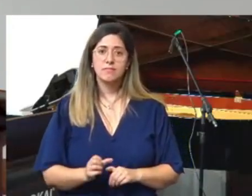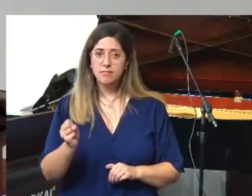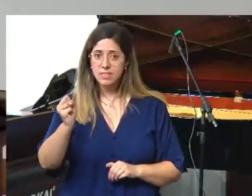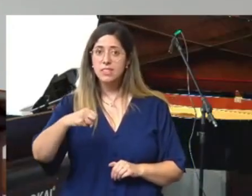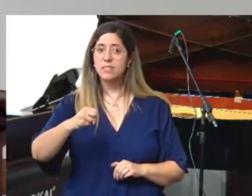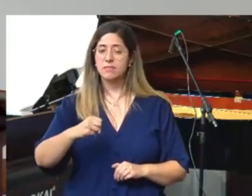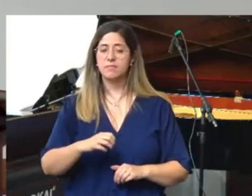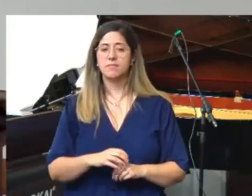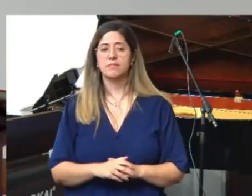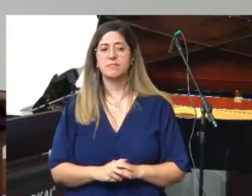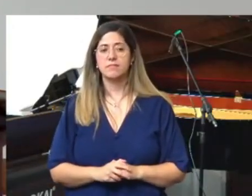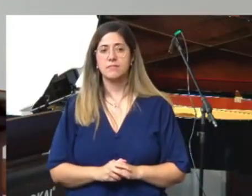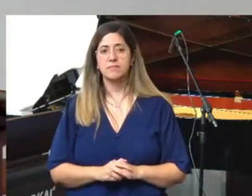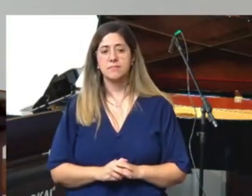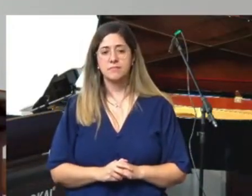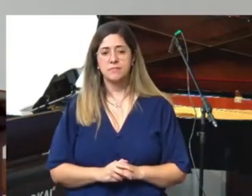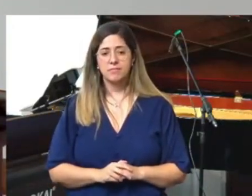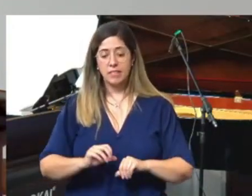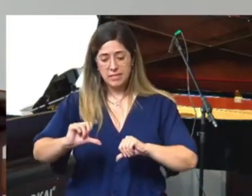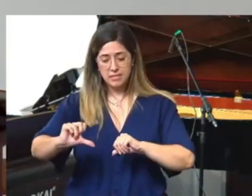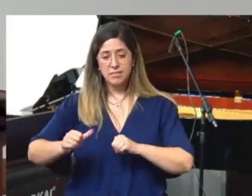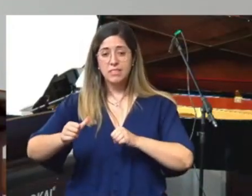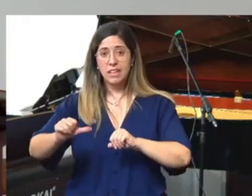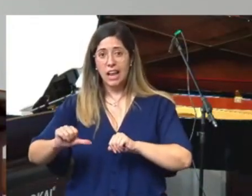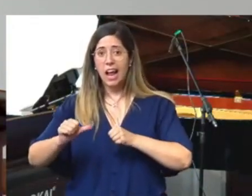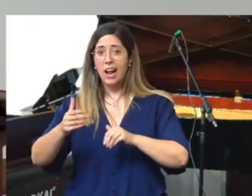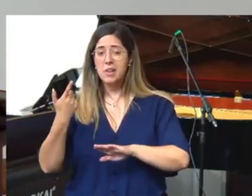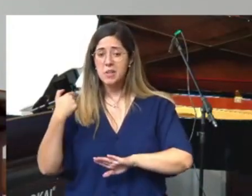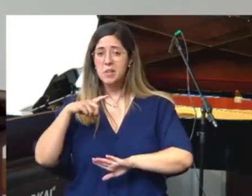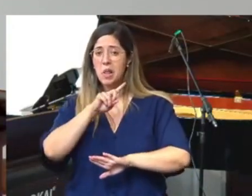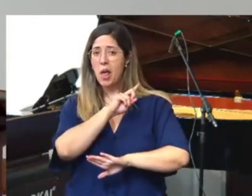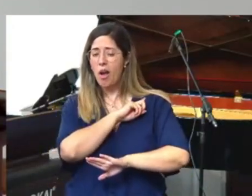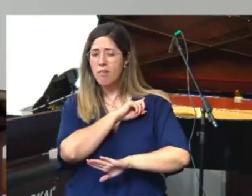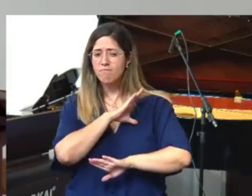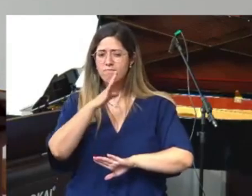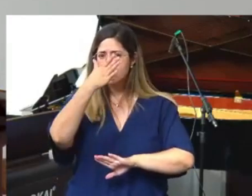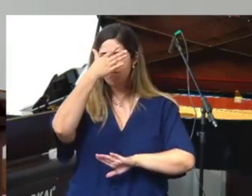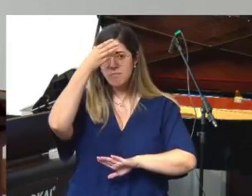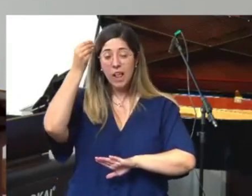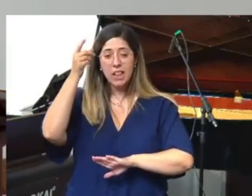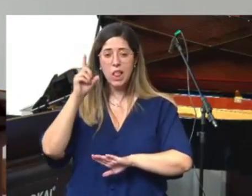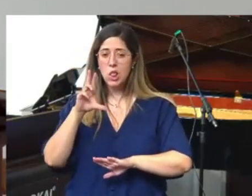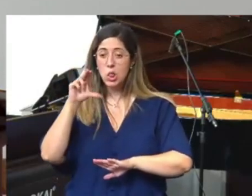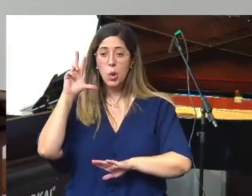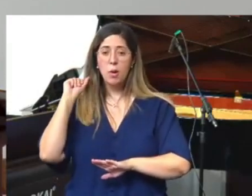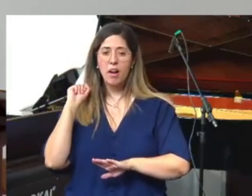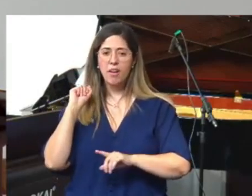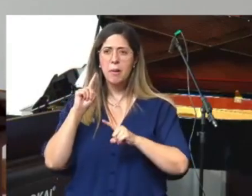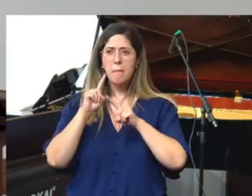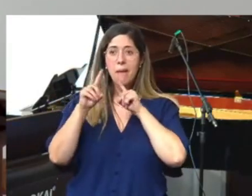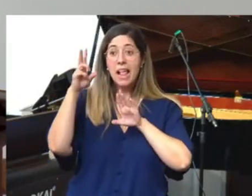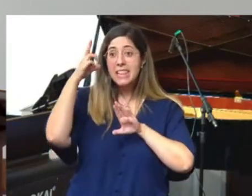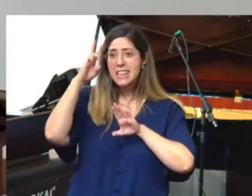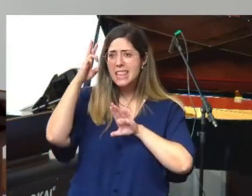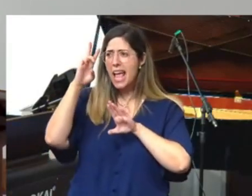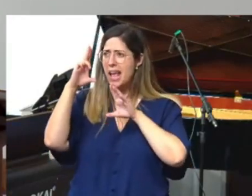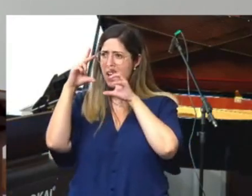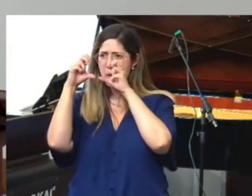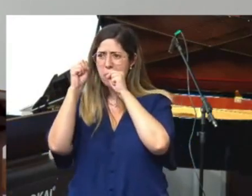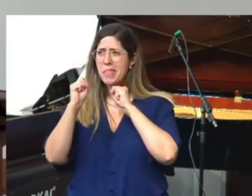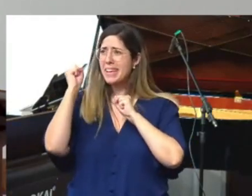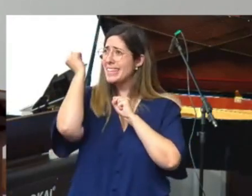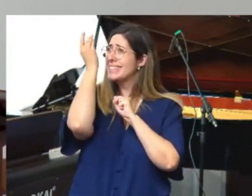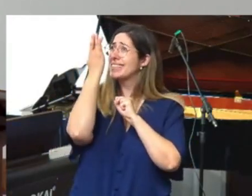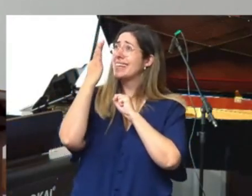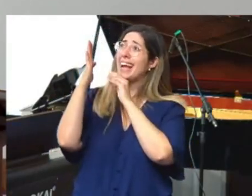Somos tentados. E ao sermos tentados, não se esqueçam, existe uma graça, existe um poder